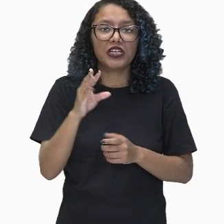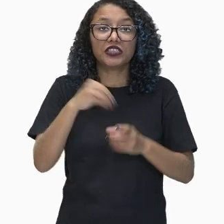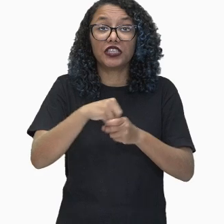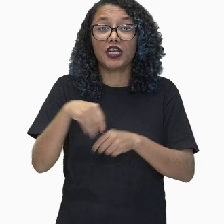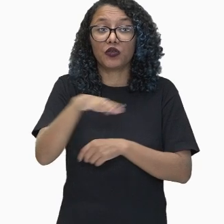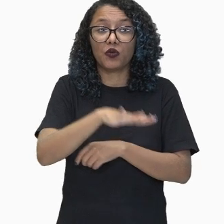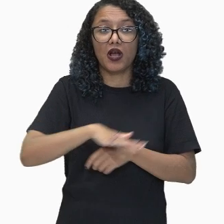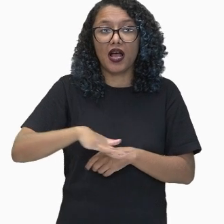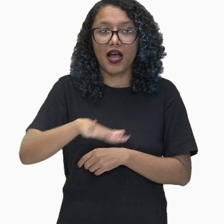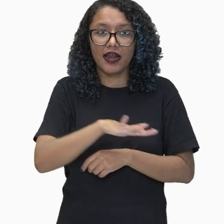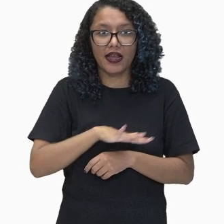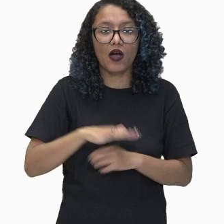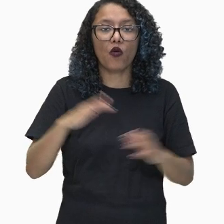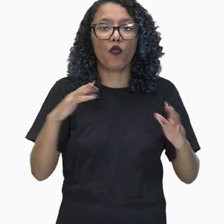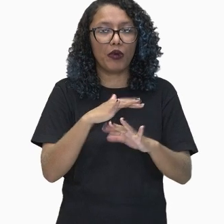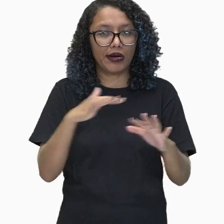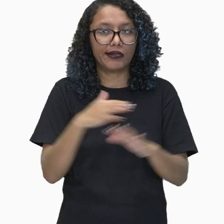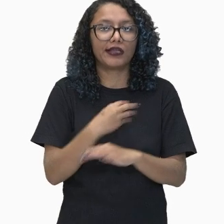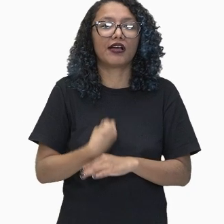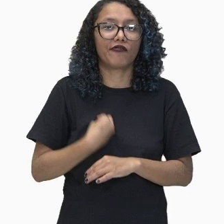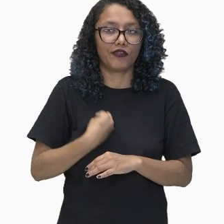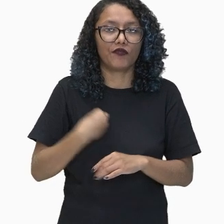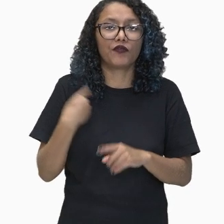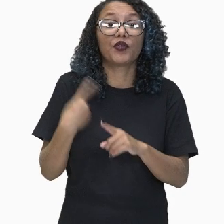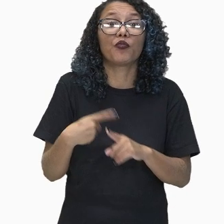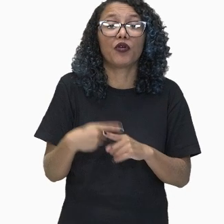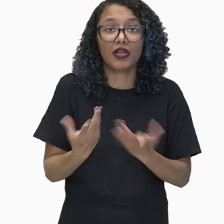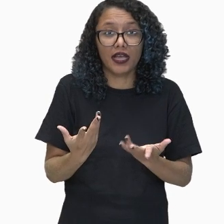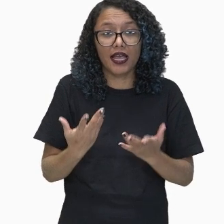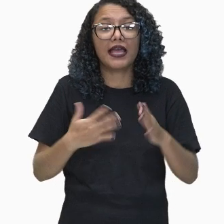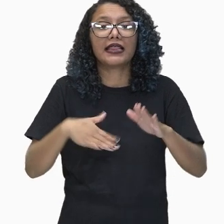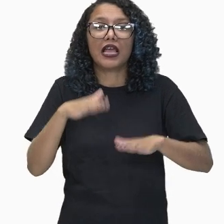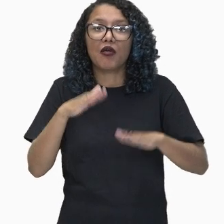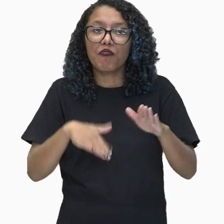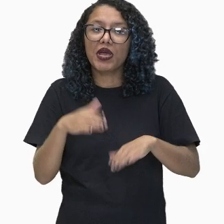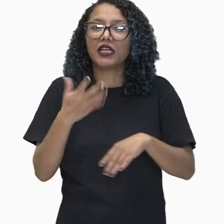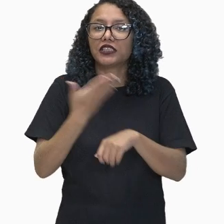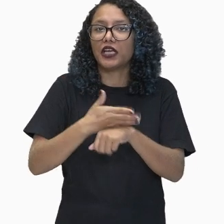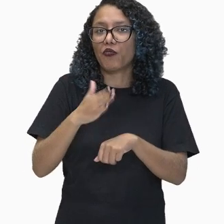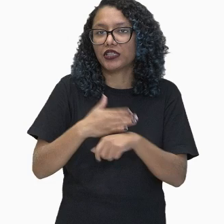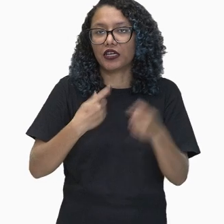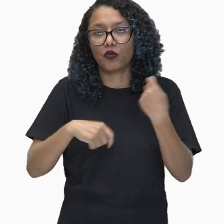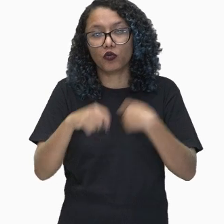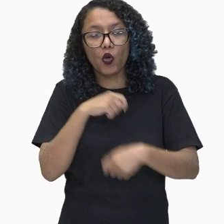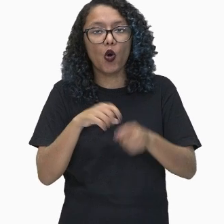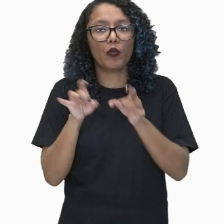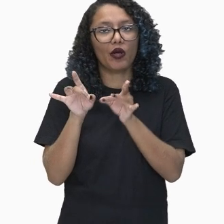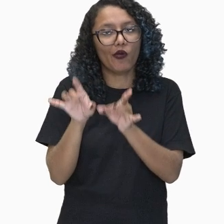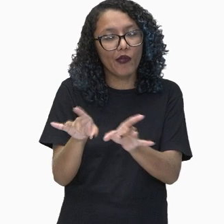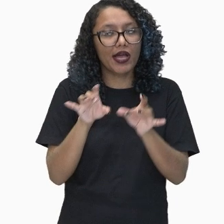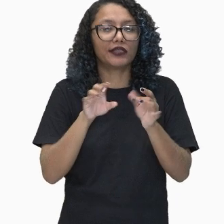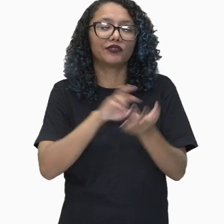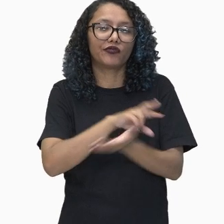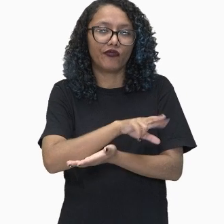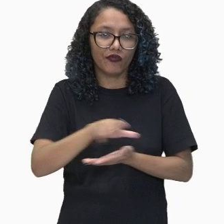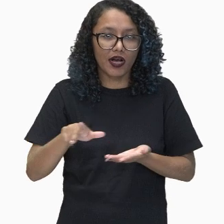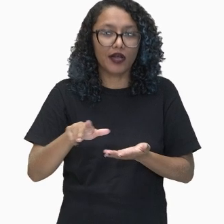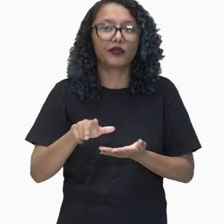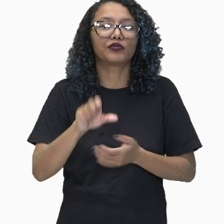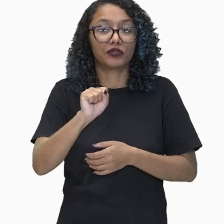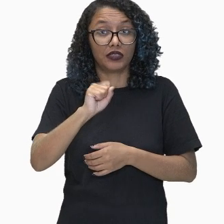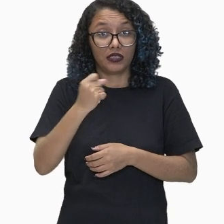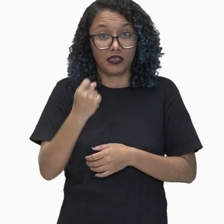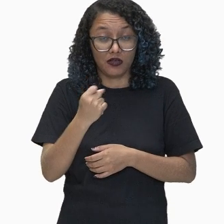urbanas, isso principalmente devido às atividades econômicas, à indústria, o comércio. 81,9%